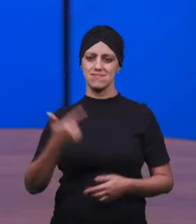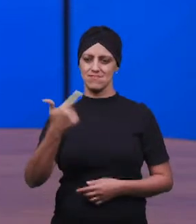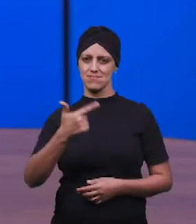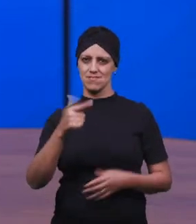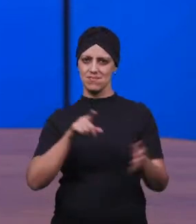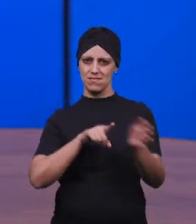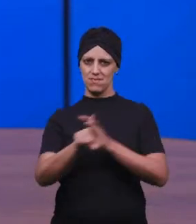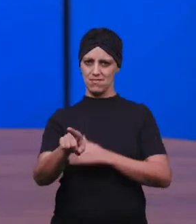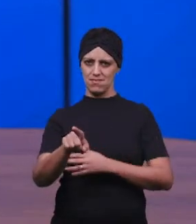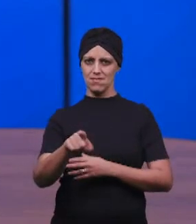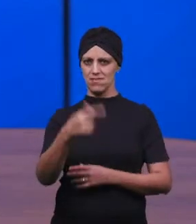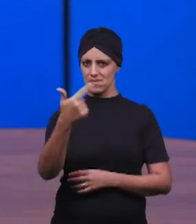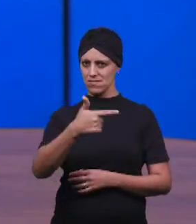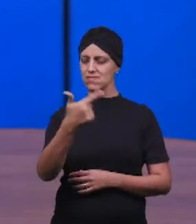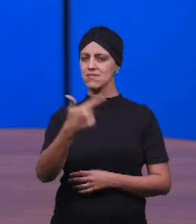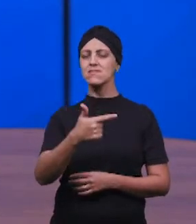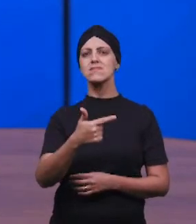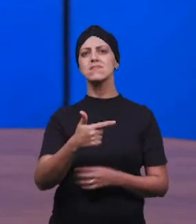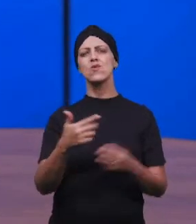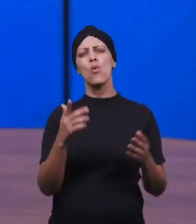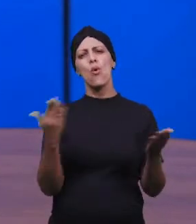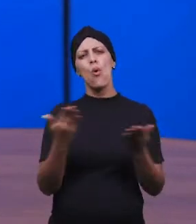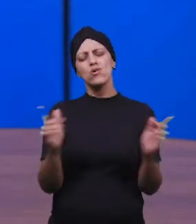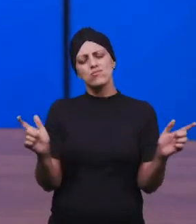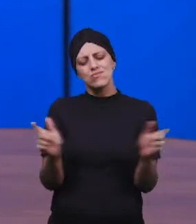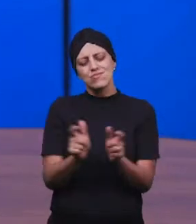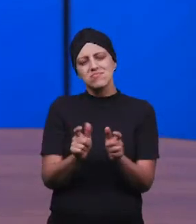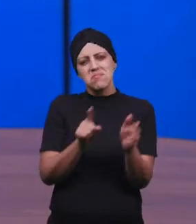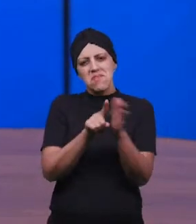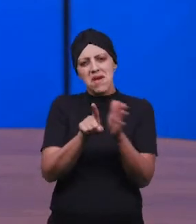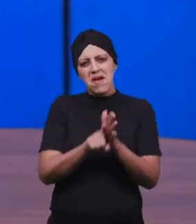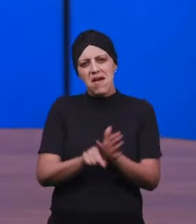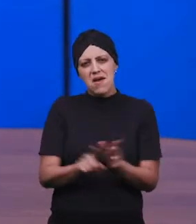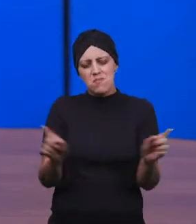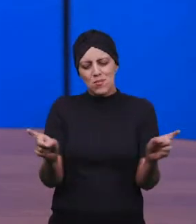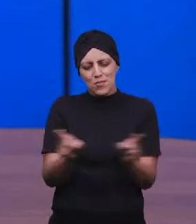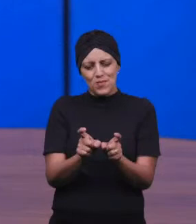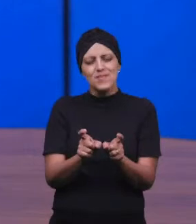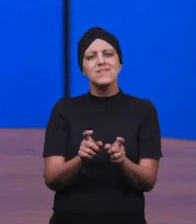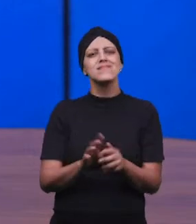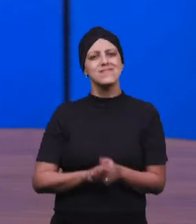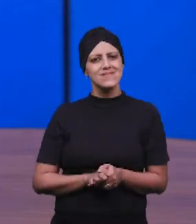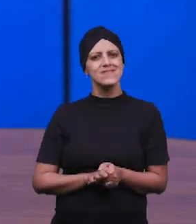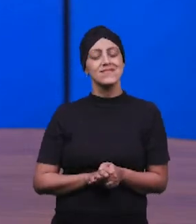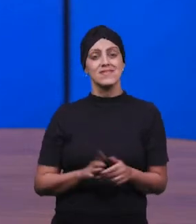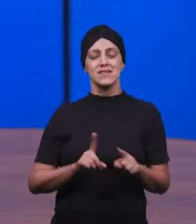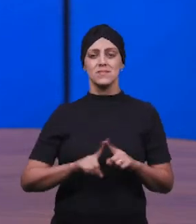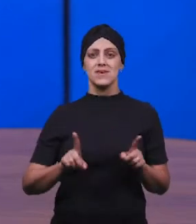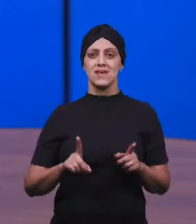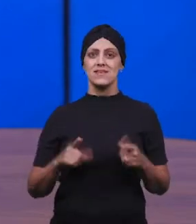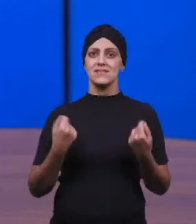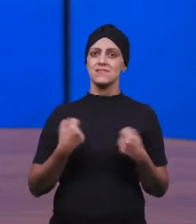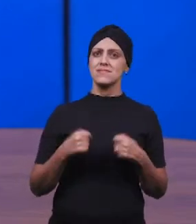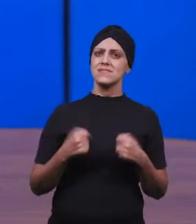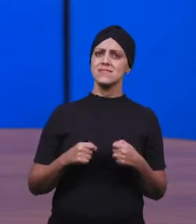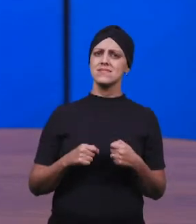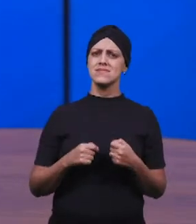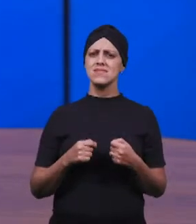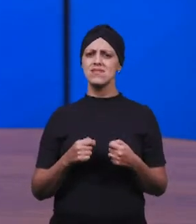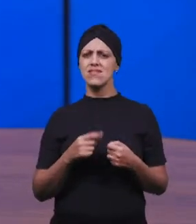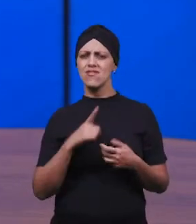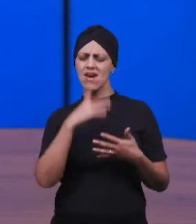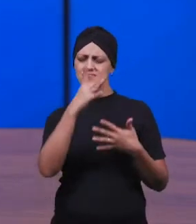agora para a nossa segunda pergunta. Nós temos um número de perguntas mais reduzido hoje nessa escola bíblica, mas ele nos traz a necessidade